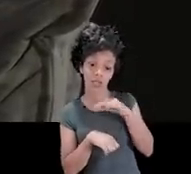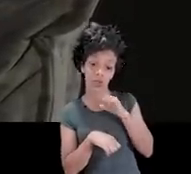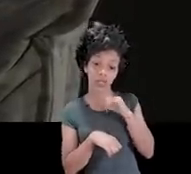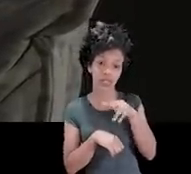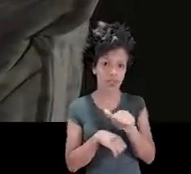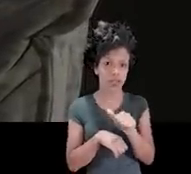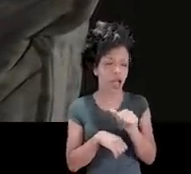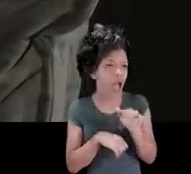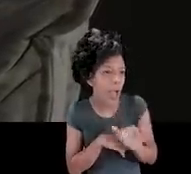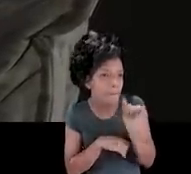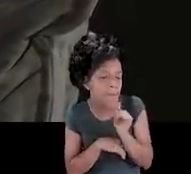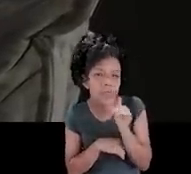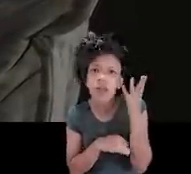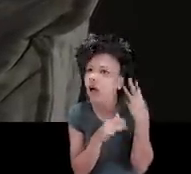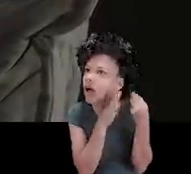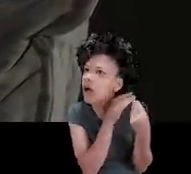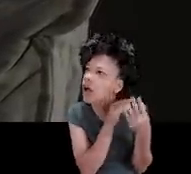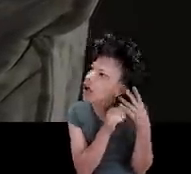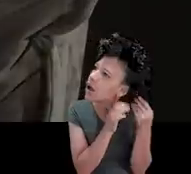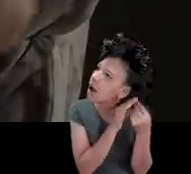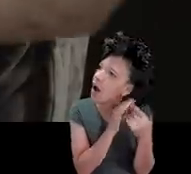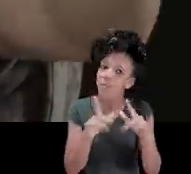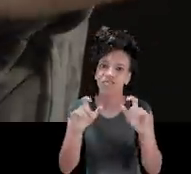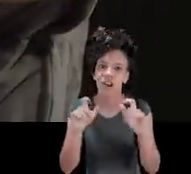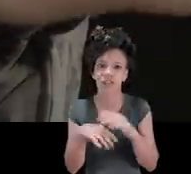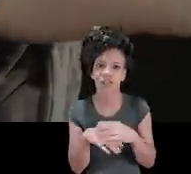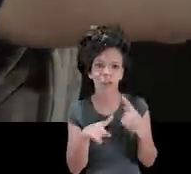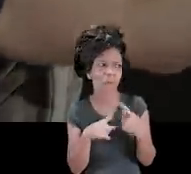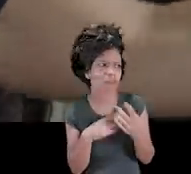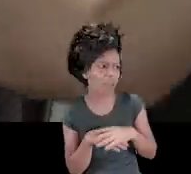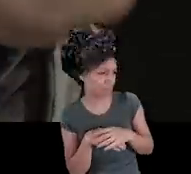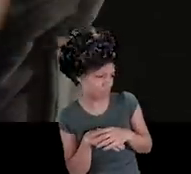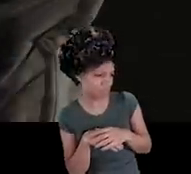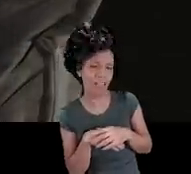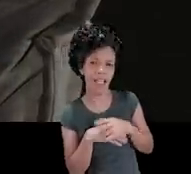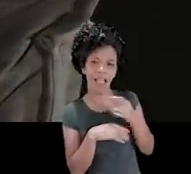a menina pegou no cabelo dela pra tirar foto. Porque é uma coisa exótica aos